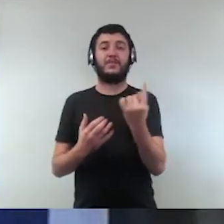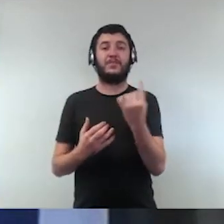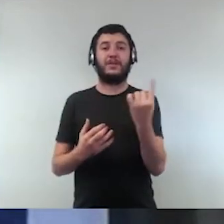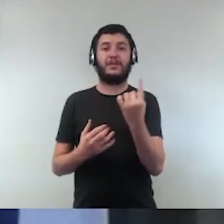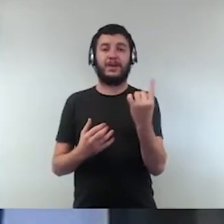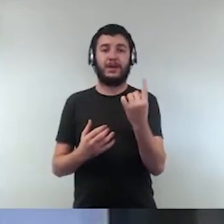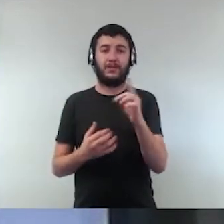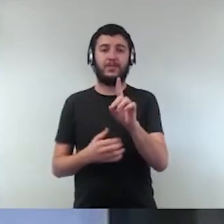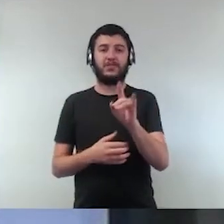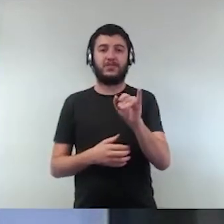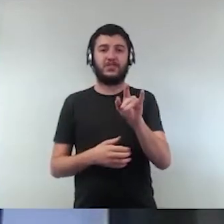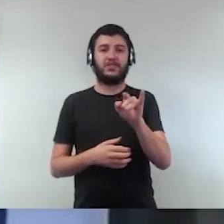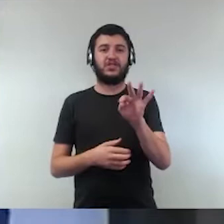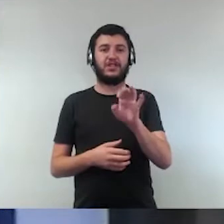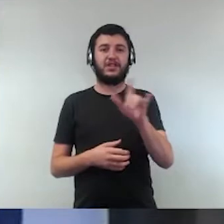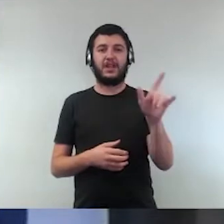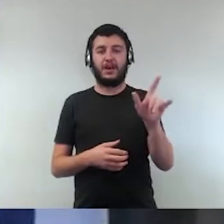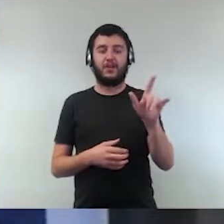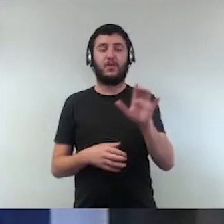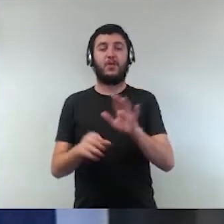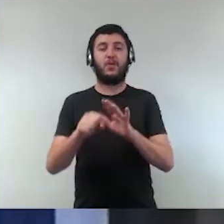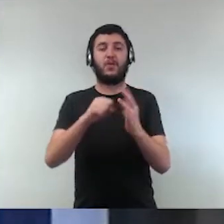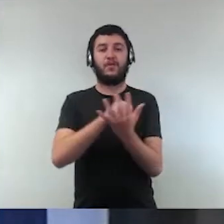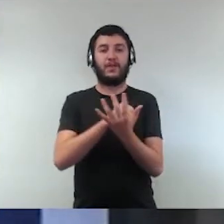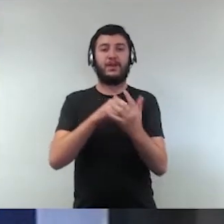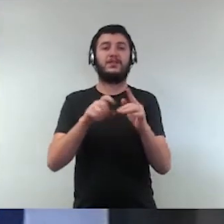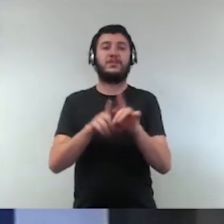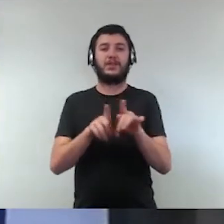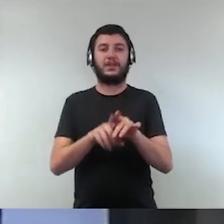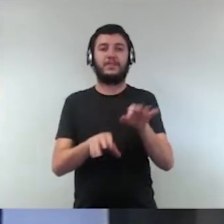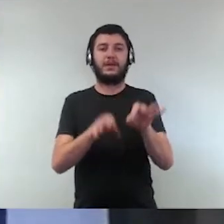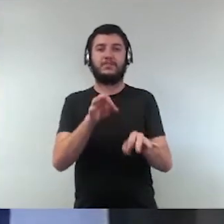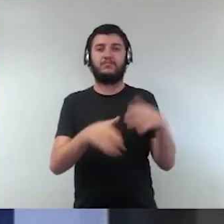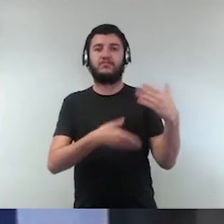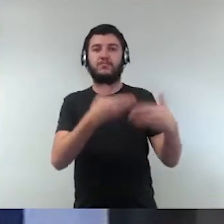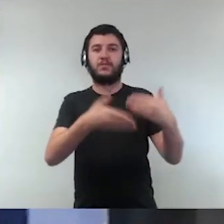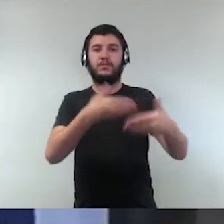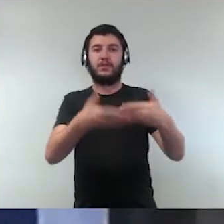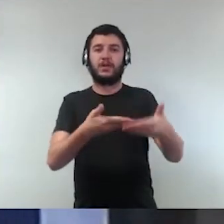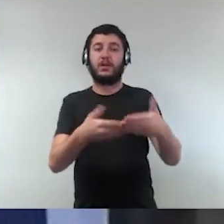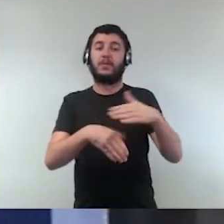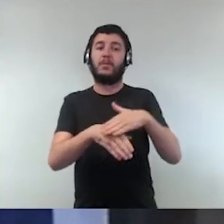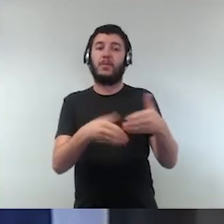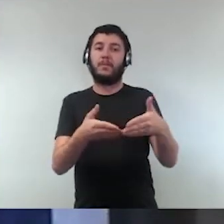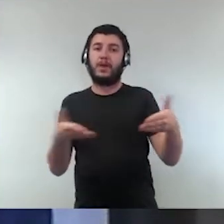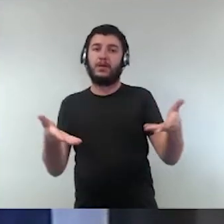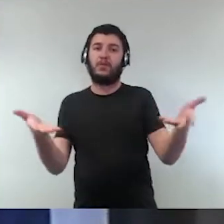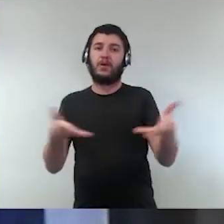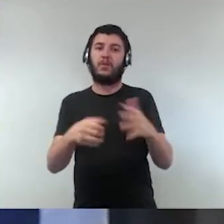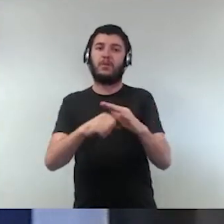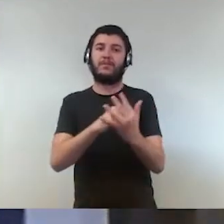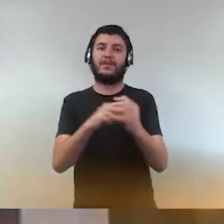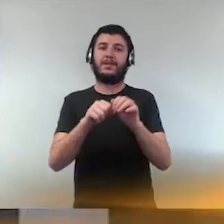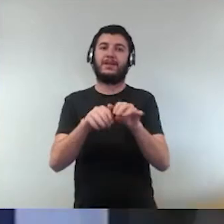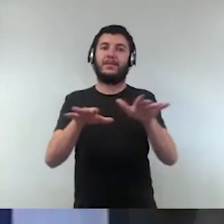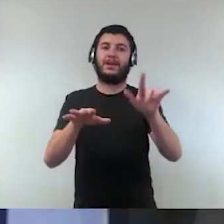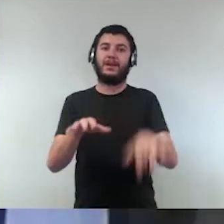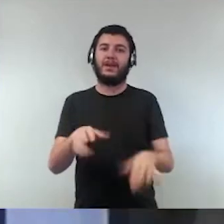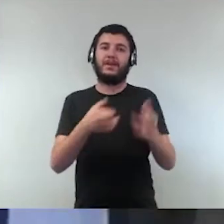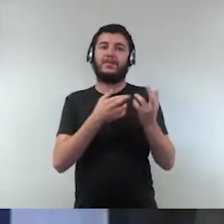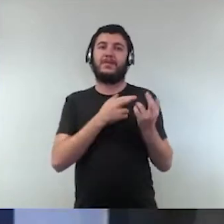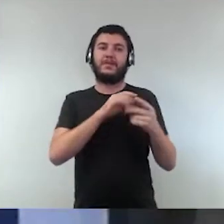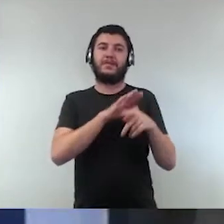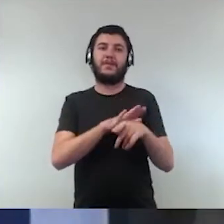Covid-19, repercussões jurídicas e sociais na pandemia, uma realização do Conselho Federal, da OAB e da